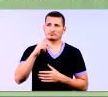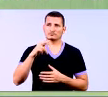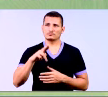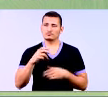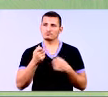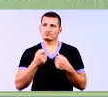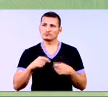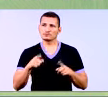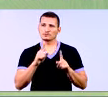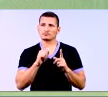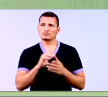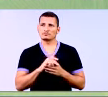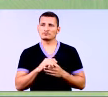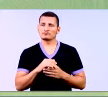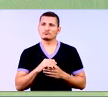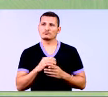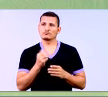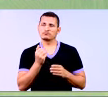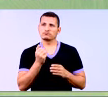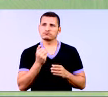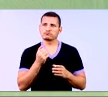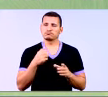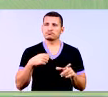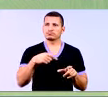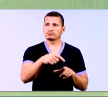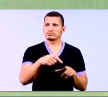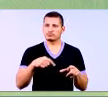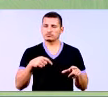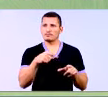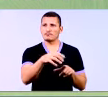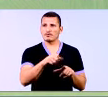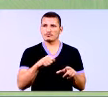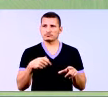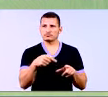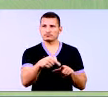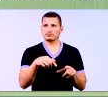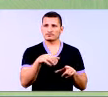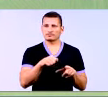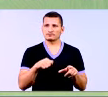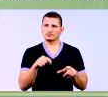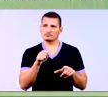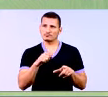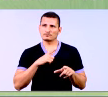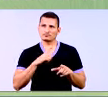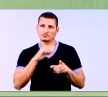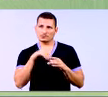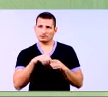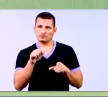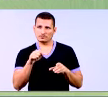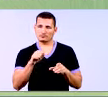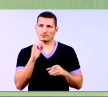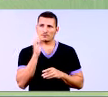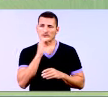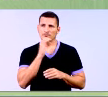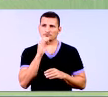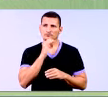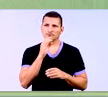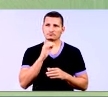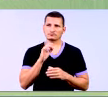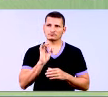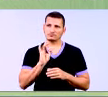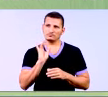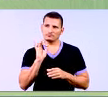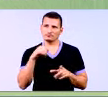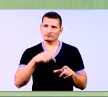coisas lá toda hora na memória. Ele pega em lotes para cá e ele trabalha aqui dentro dele mesmo, em altíssima velocidade, e ele só manda